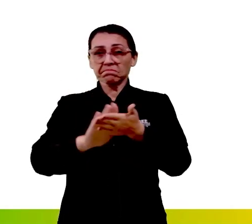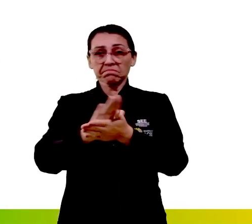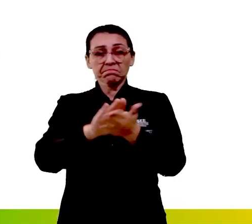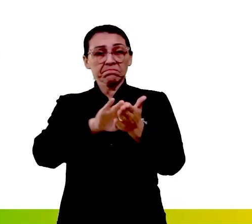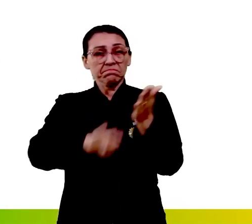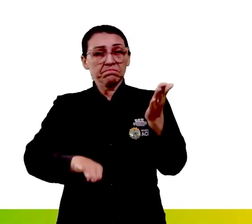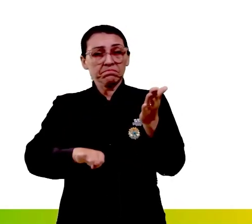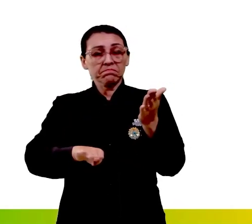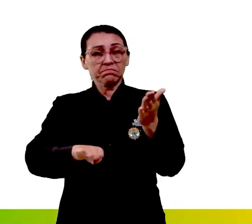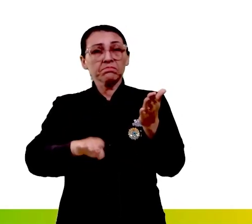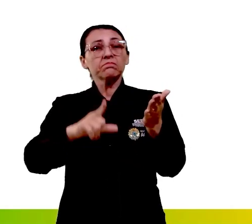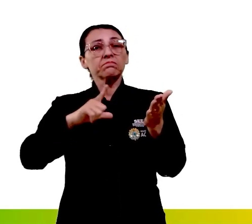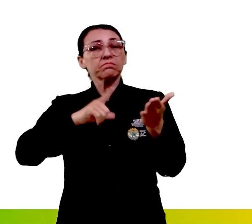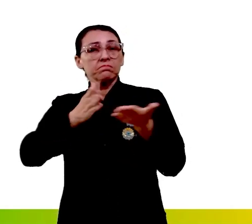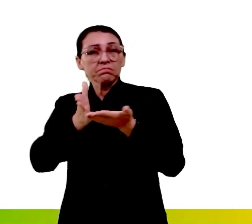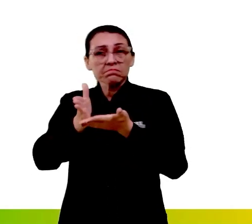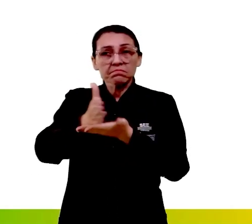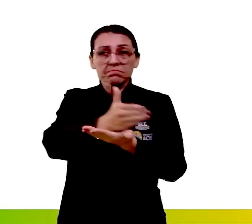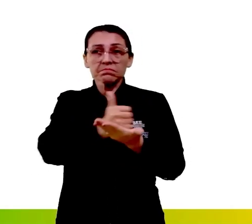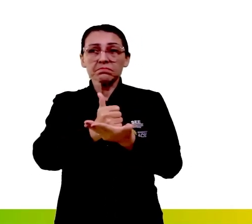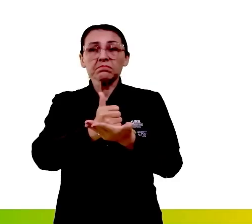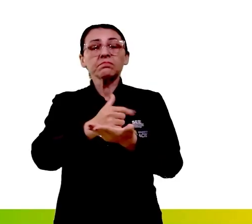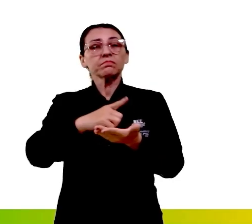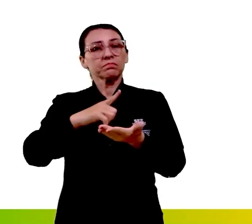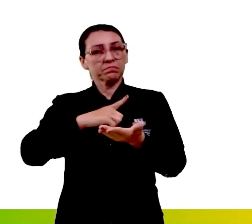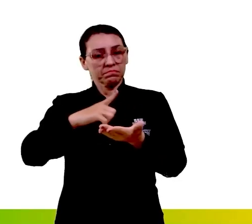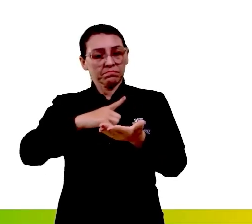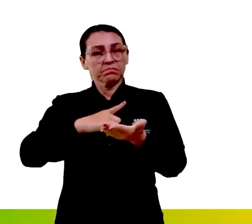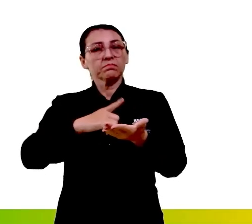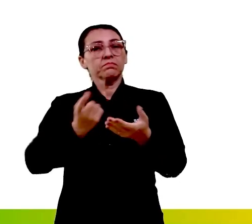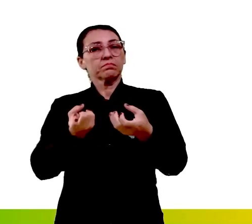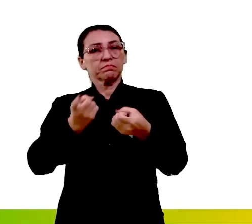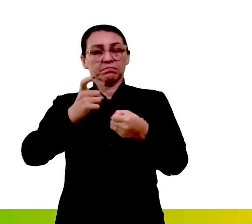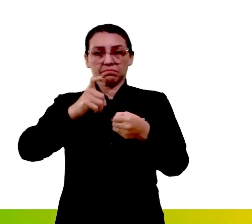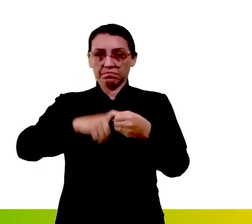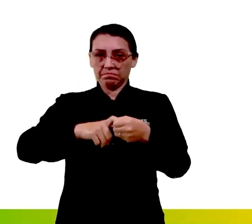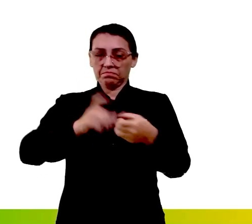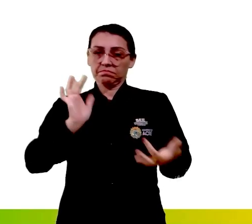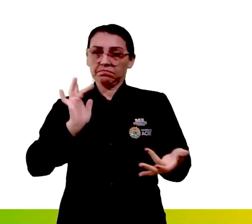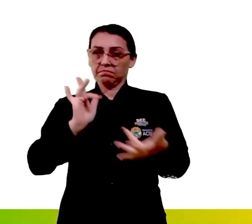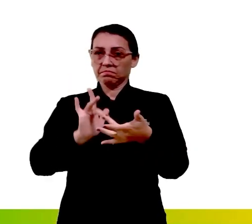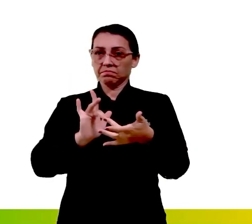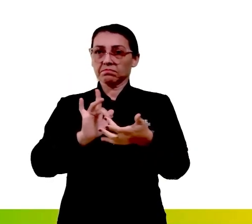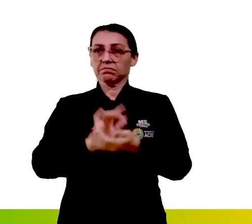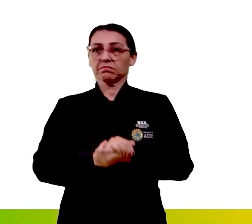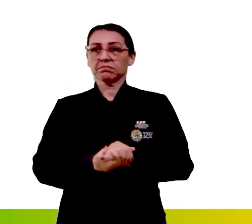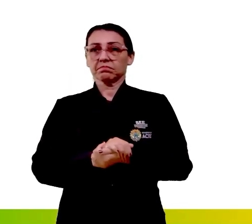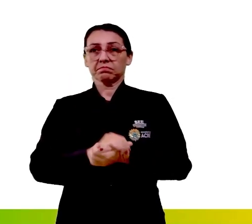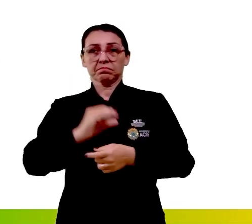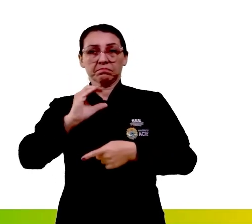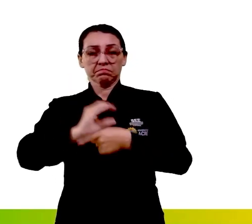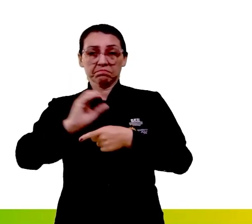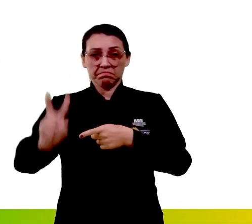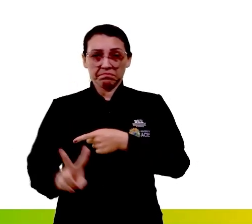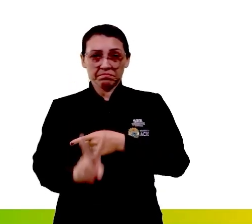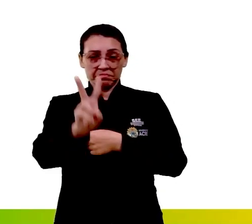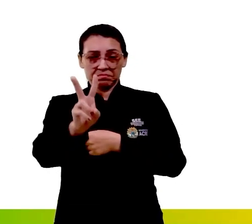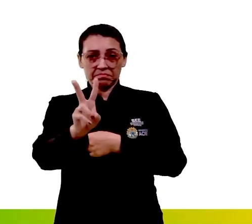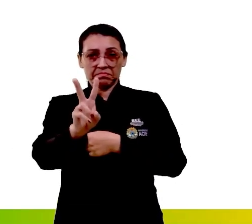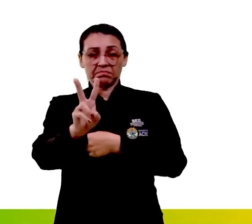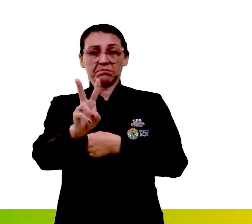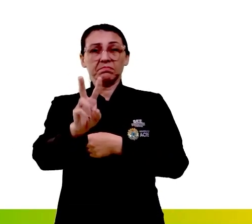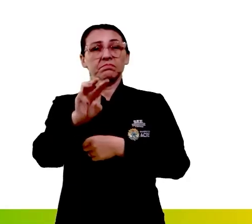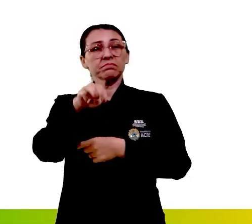exclusão, pelo contrário, nós tivemos o resgate dos clássicos. A letra C, a valorização